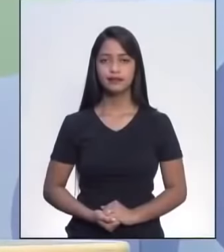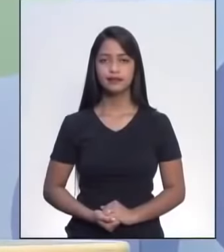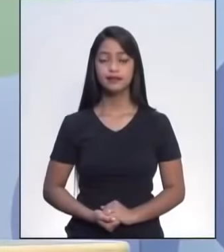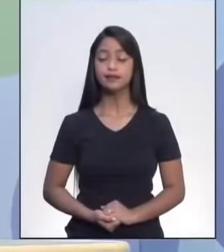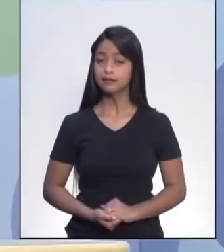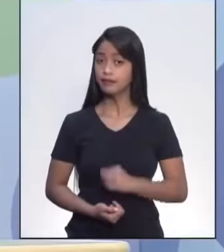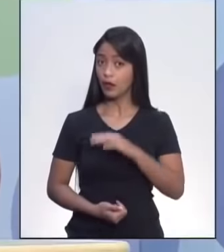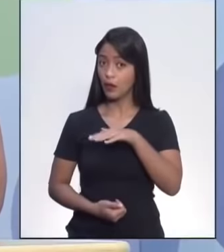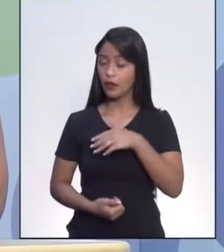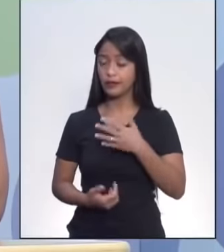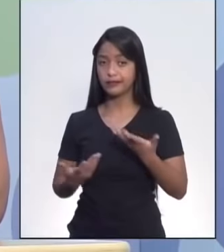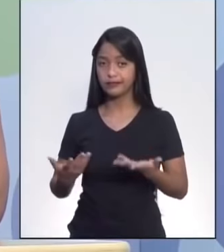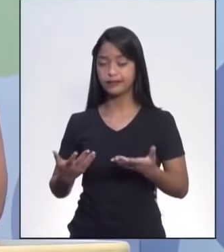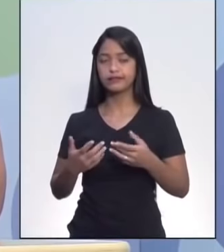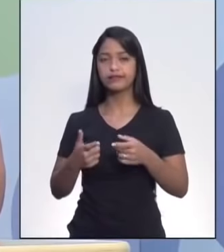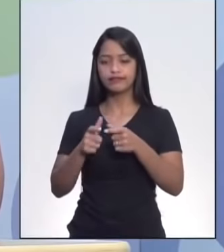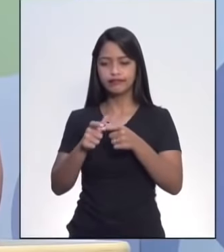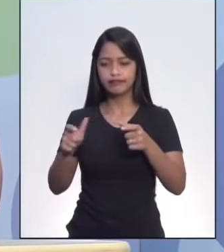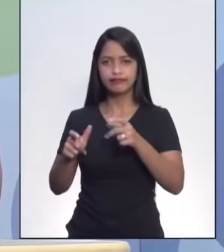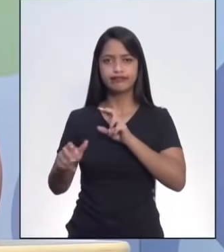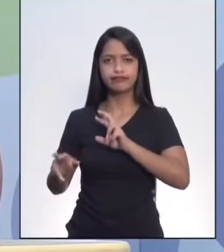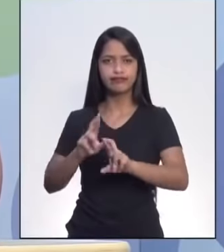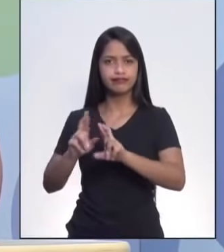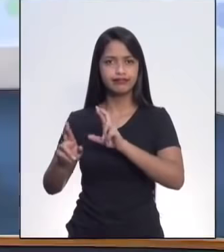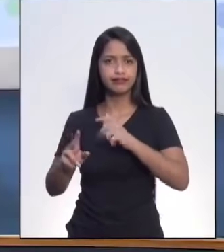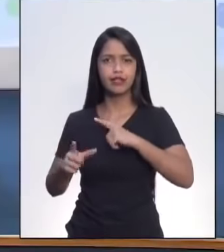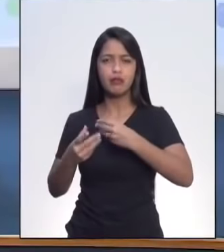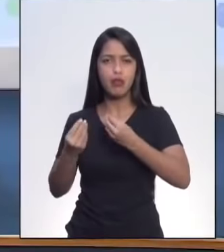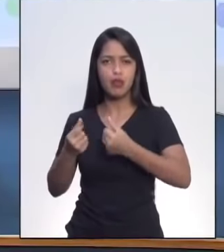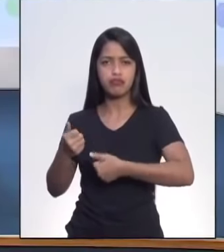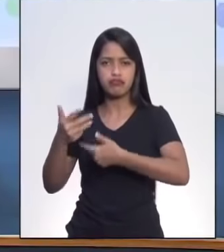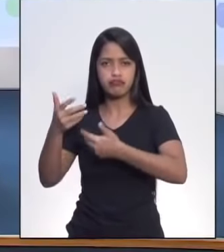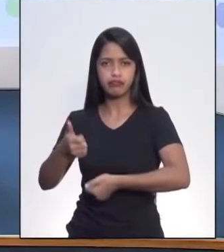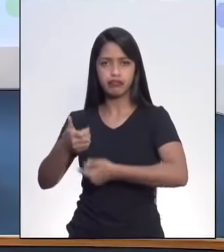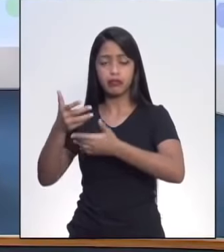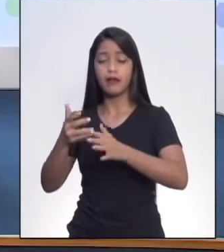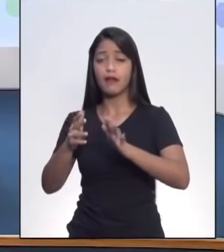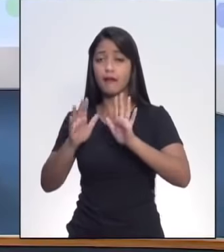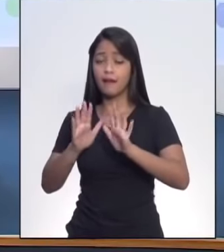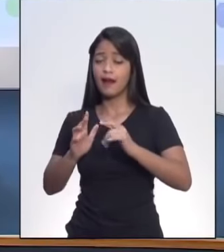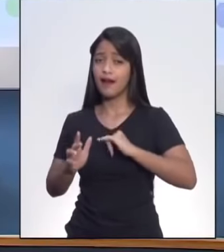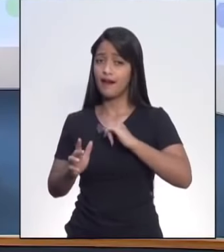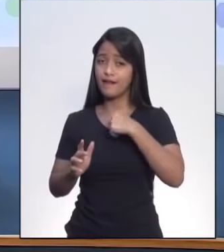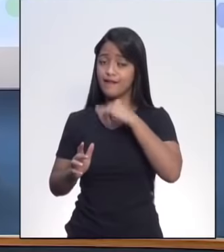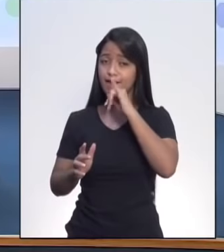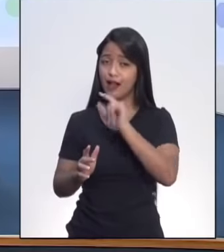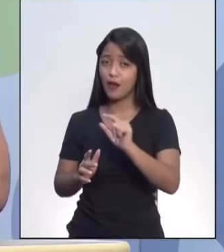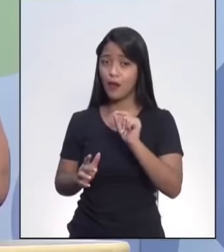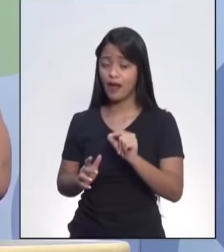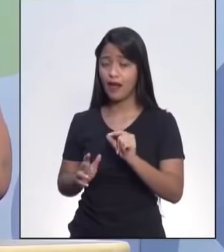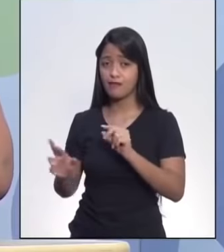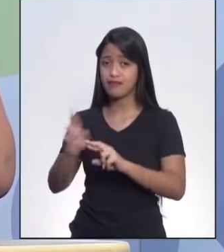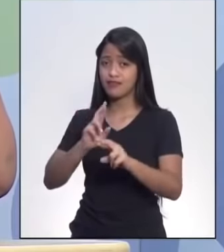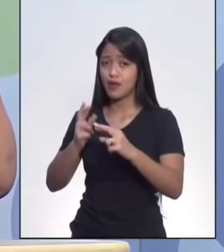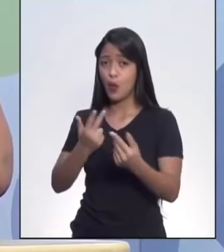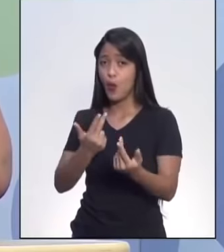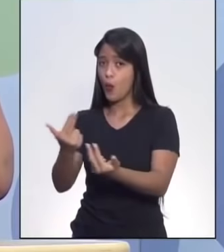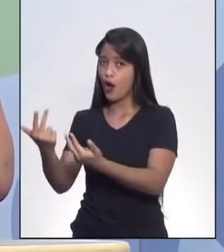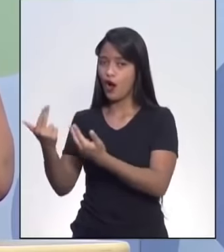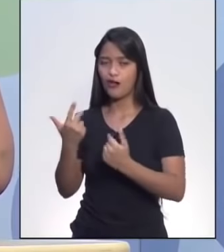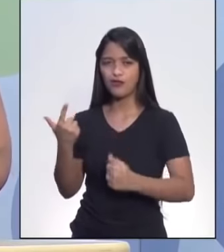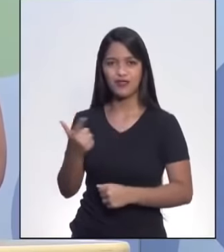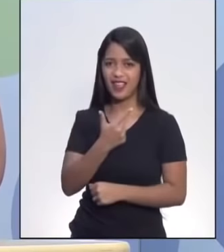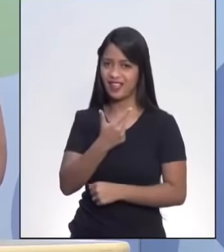Olha, Osmar, para variar várias respostas, só que eu já aviso que está equilibrado aqui uma